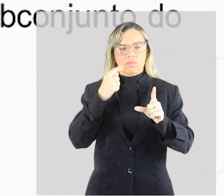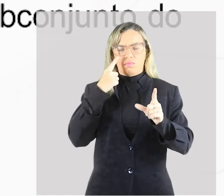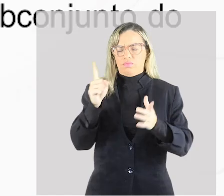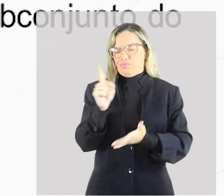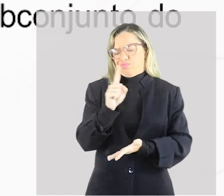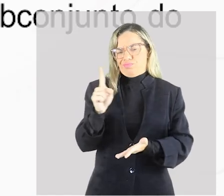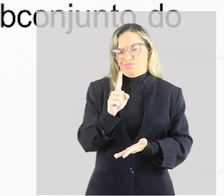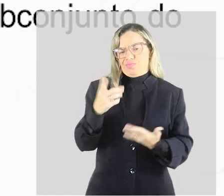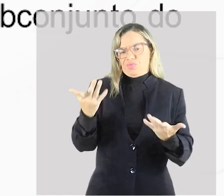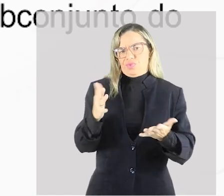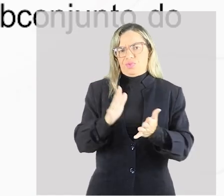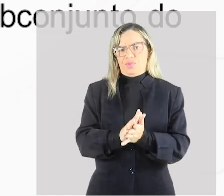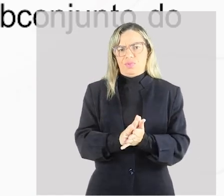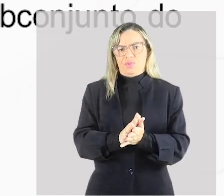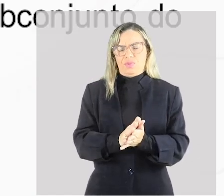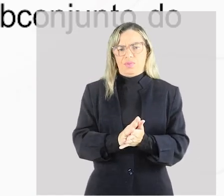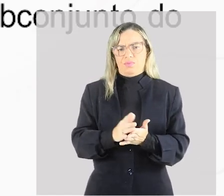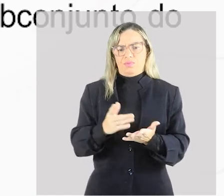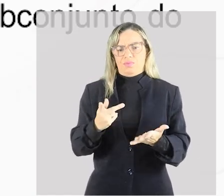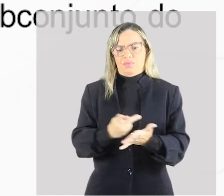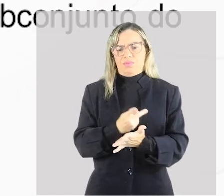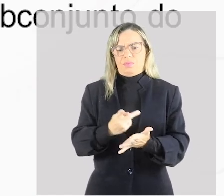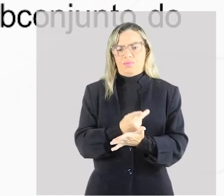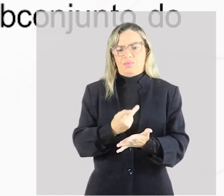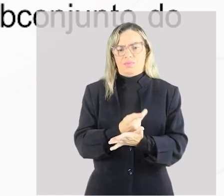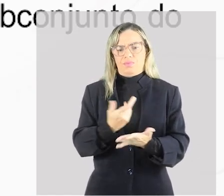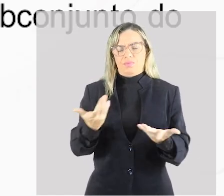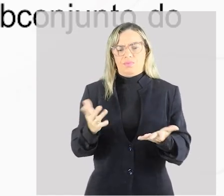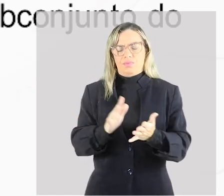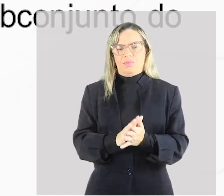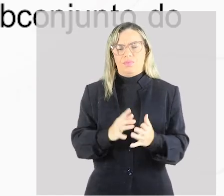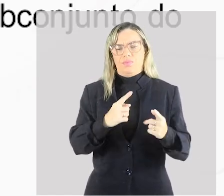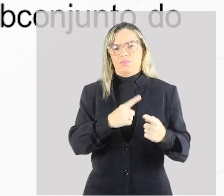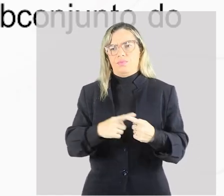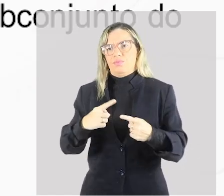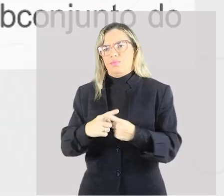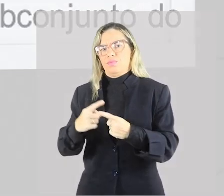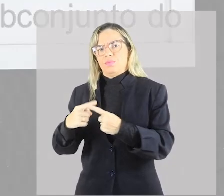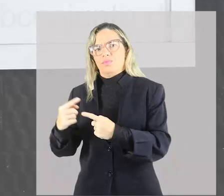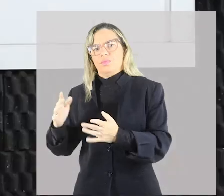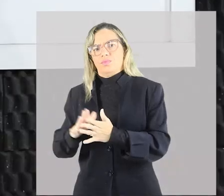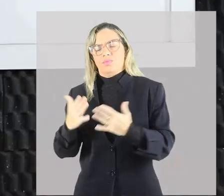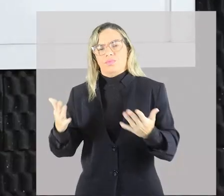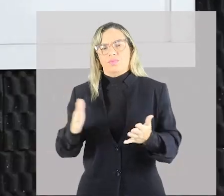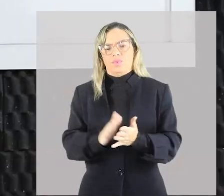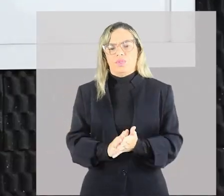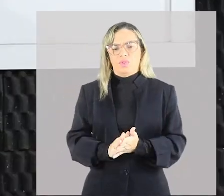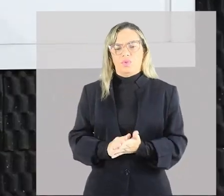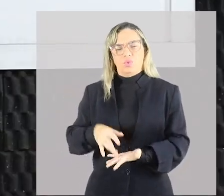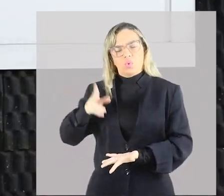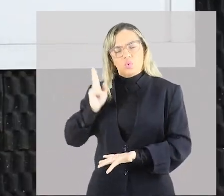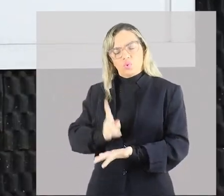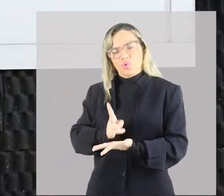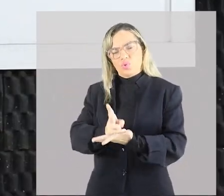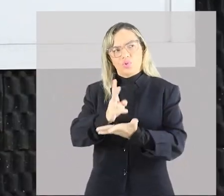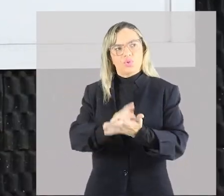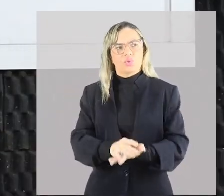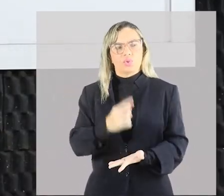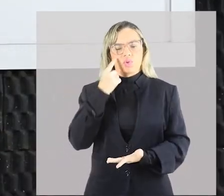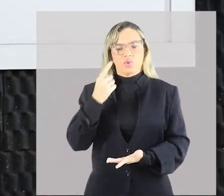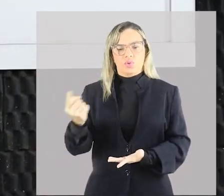Não, isso aí é falso. Né? Se é os múltiplos de um número é um conjunto infinito de termos e não